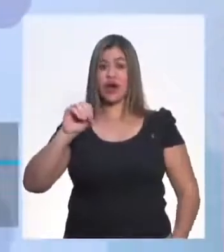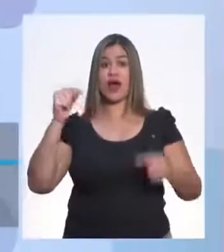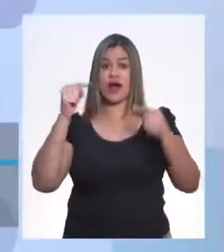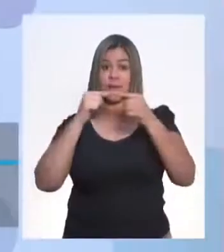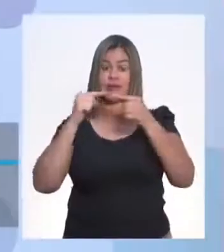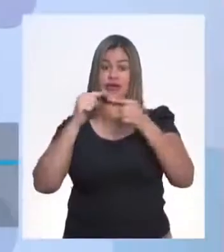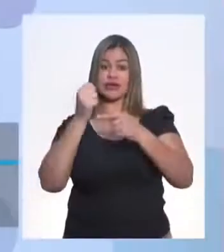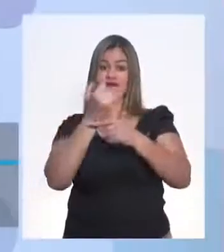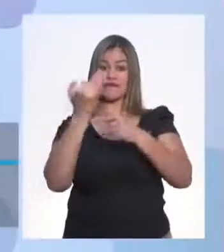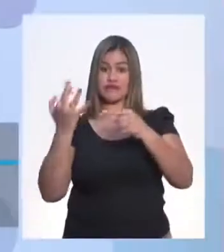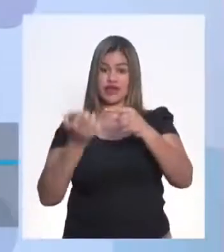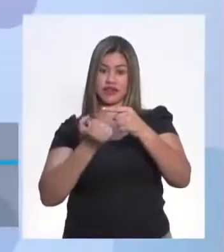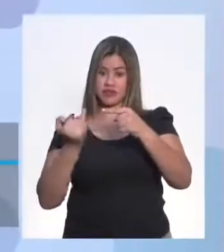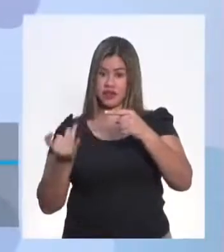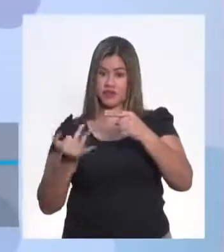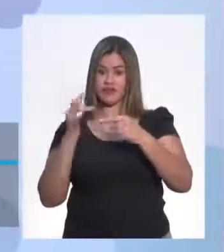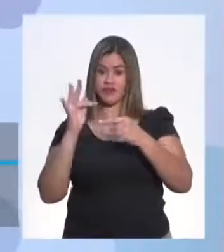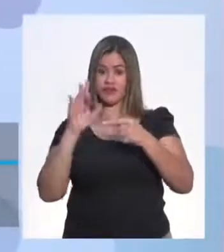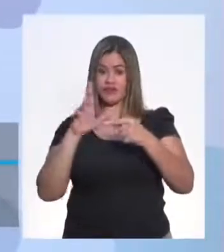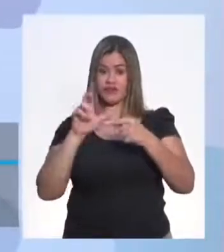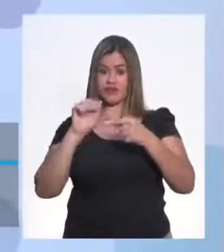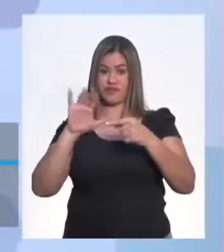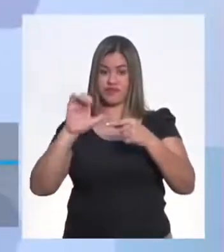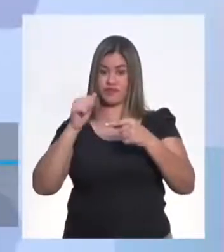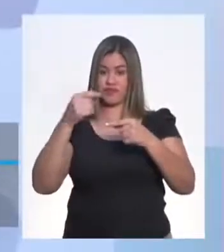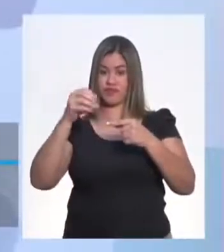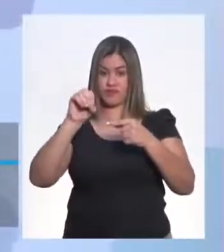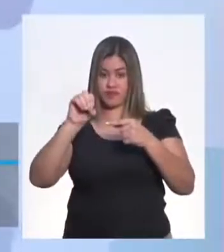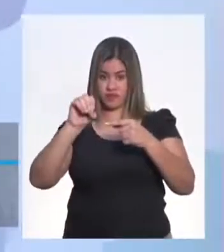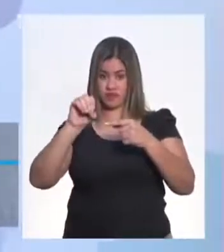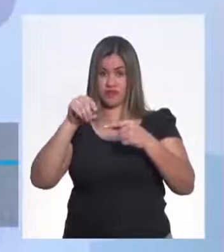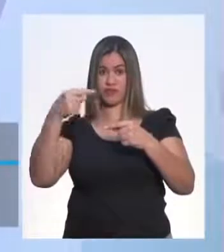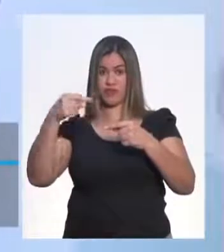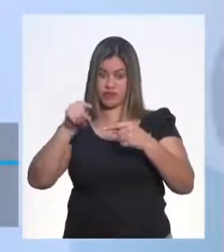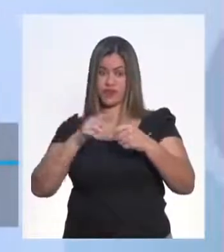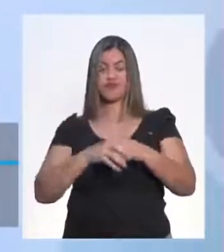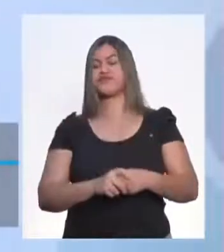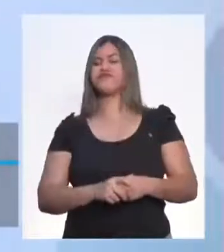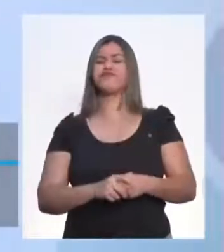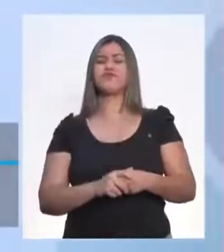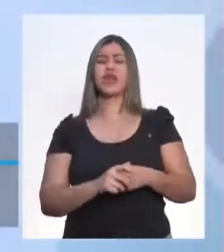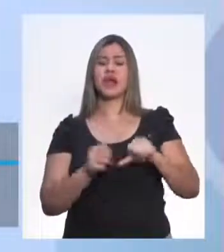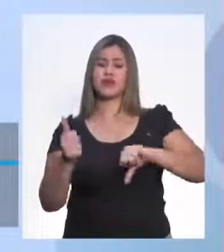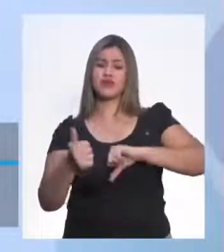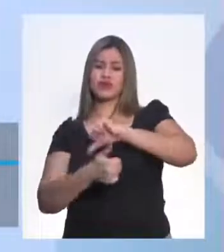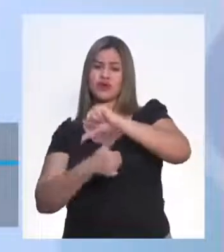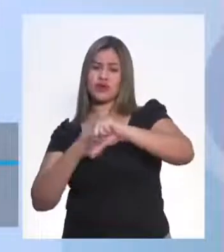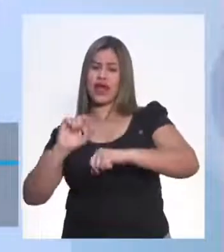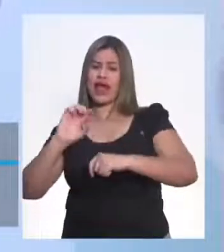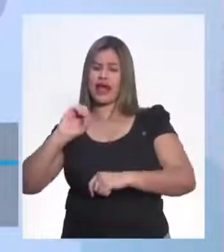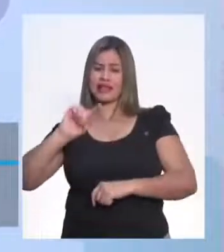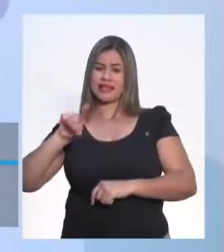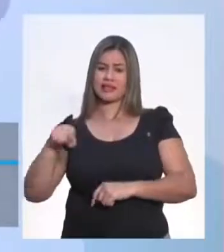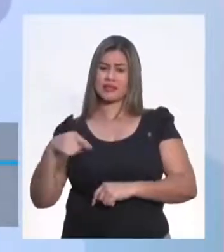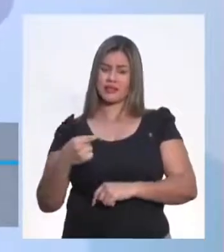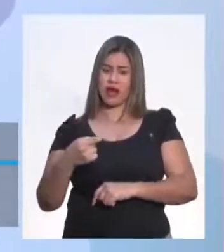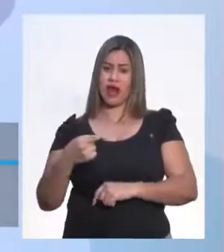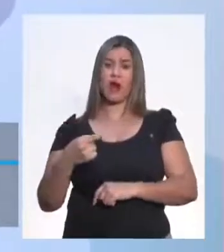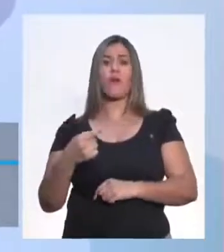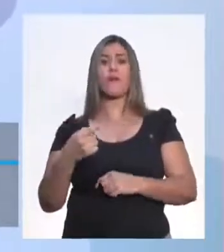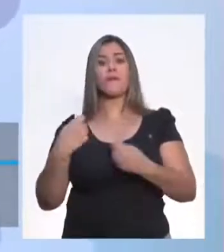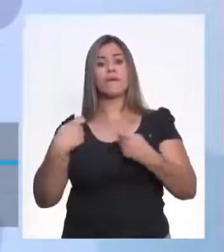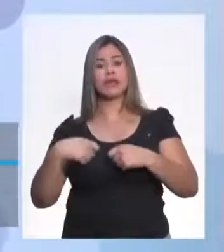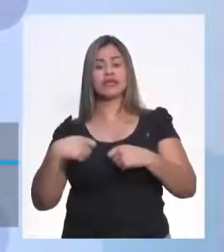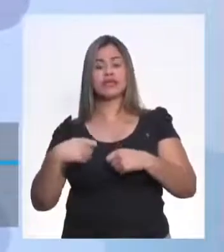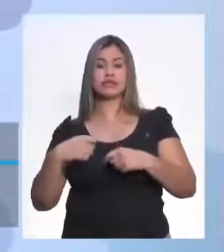gente tem uma fração, para a gente passar para decimal exato, a gente efetua a divisão. Numerador dividido